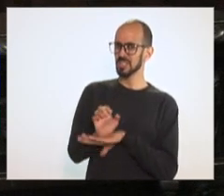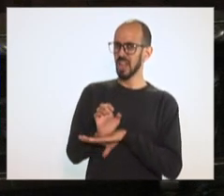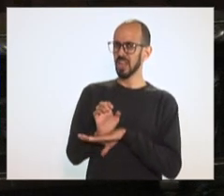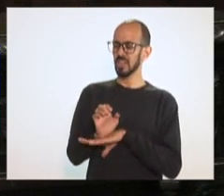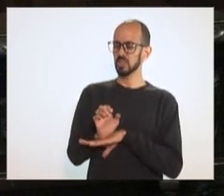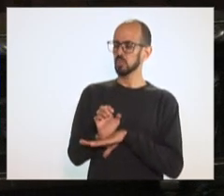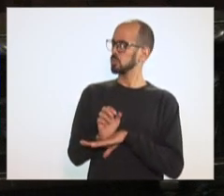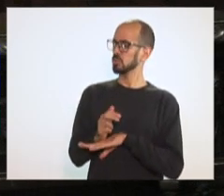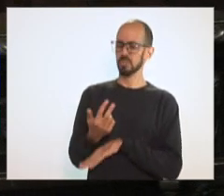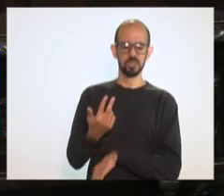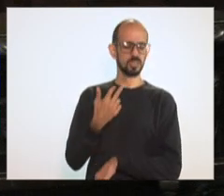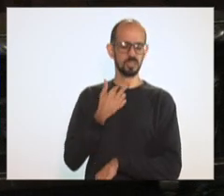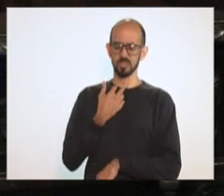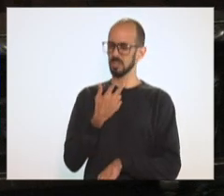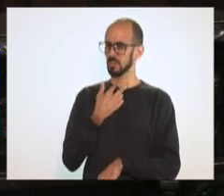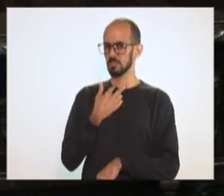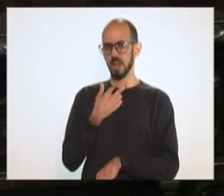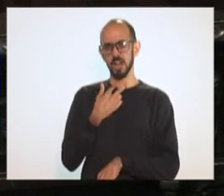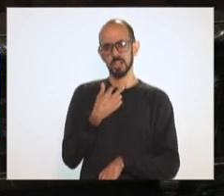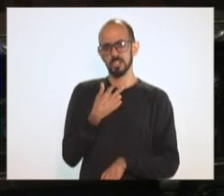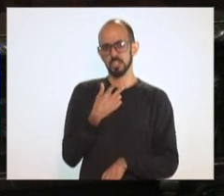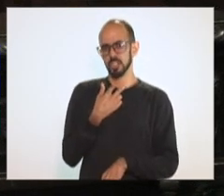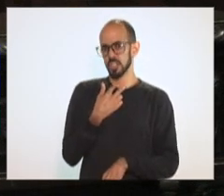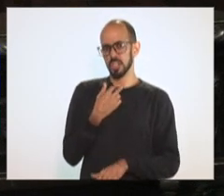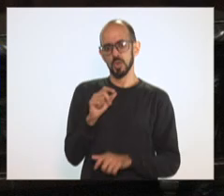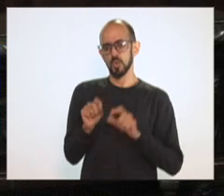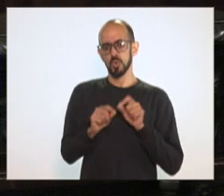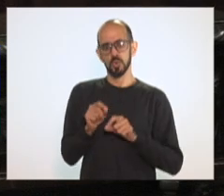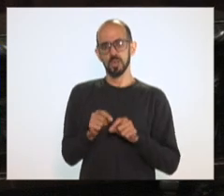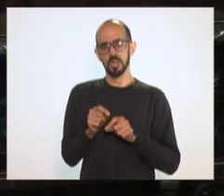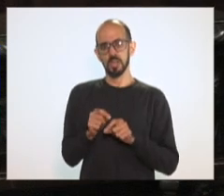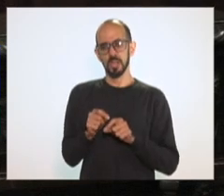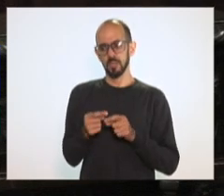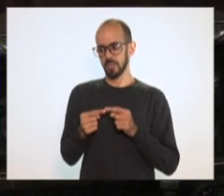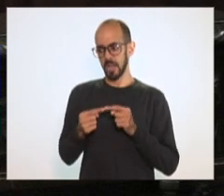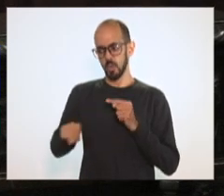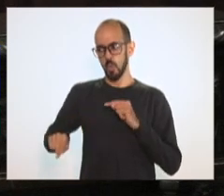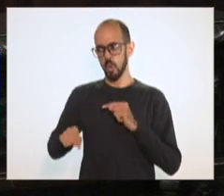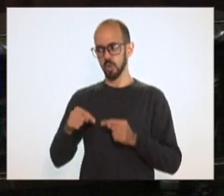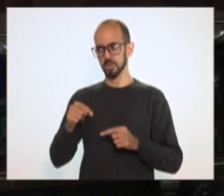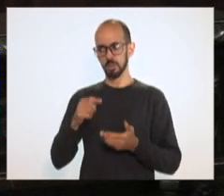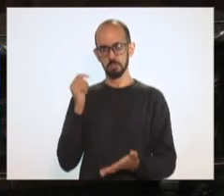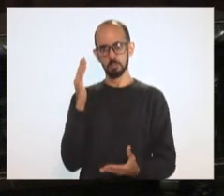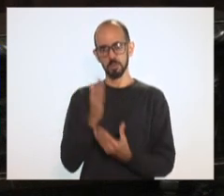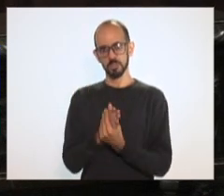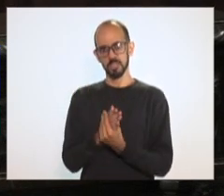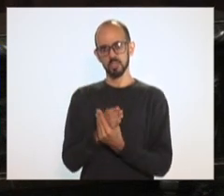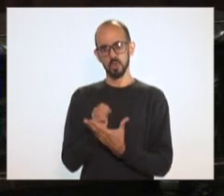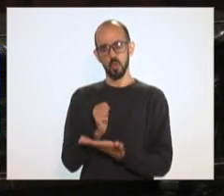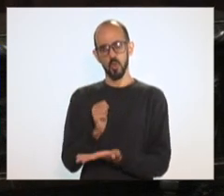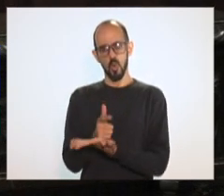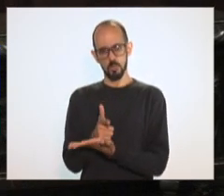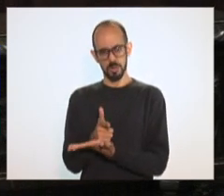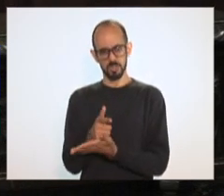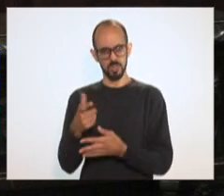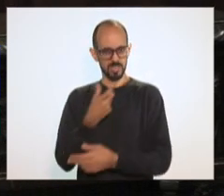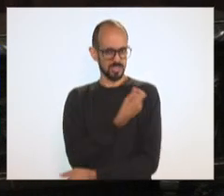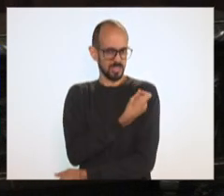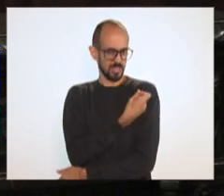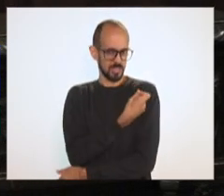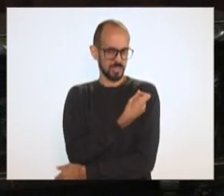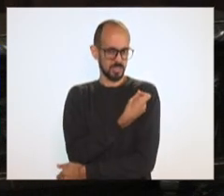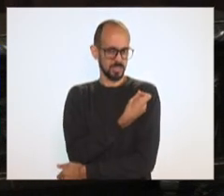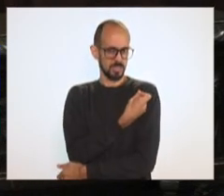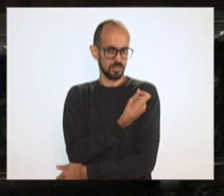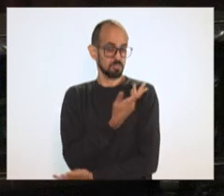vilipendiar processos de compra de vacina. É muito simbólico, senhor presidente. E